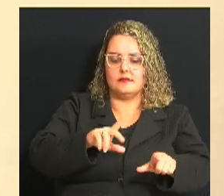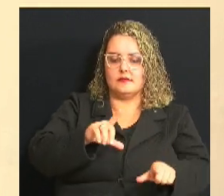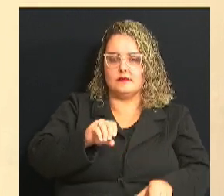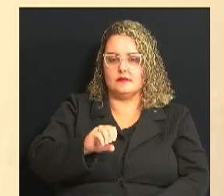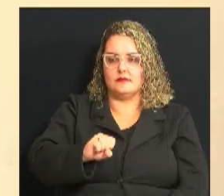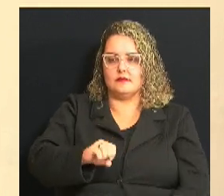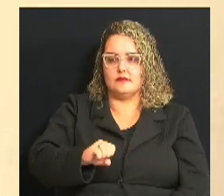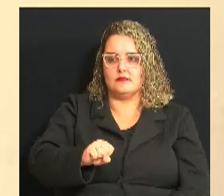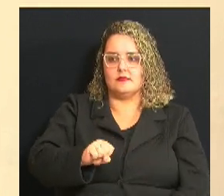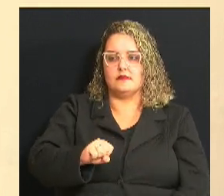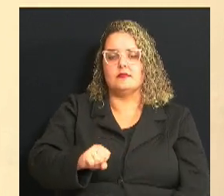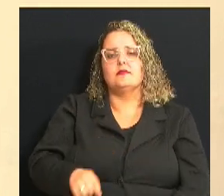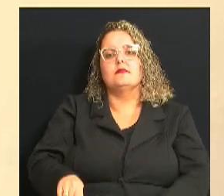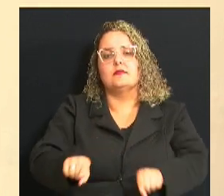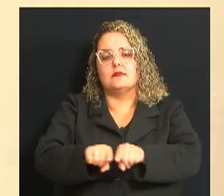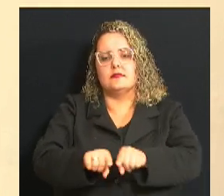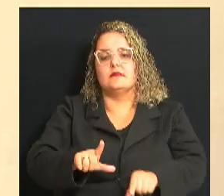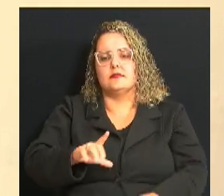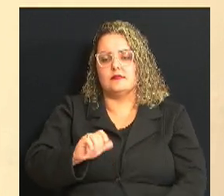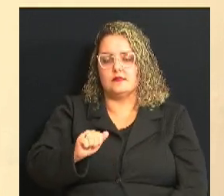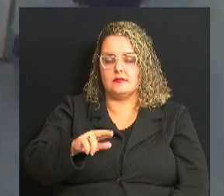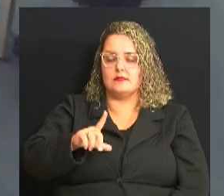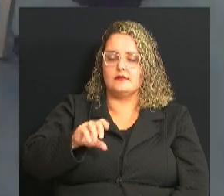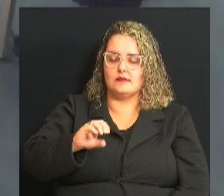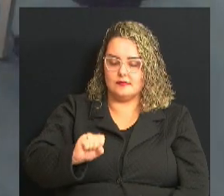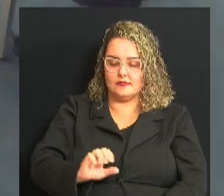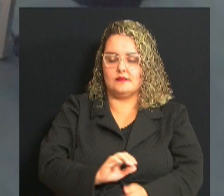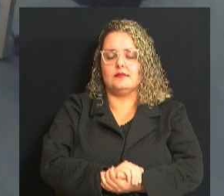e música de Antônio Carlos Gomes.